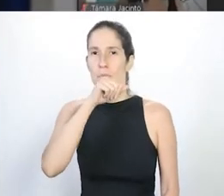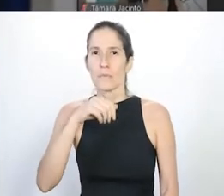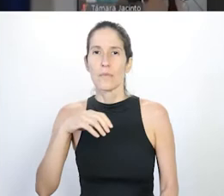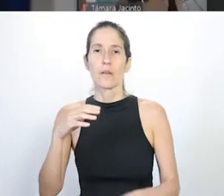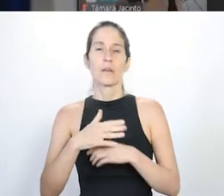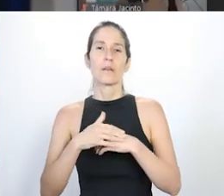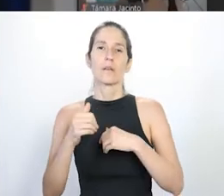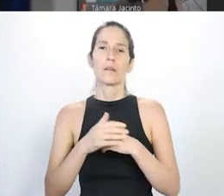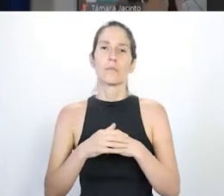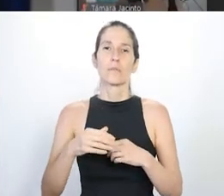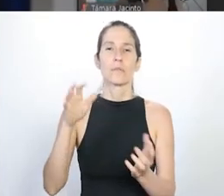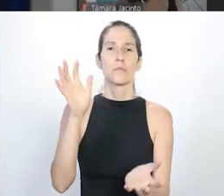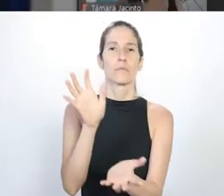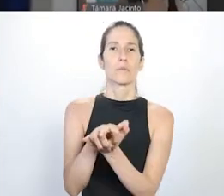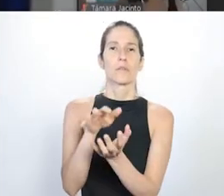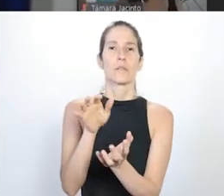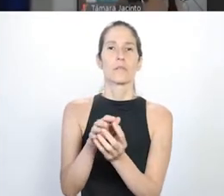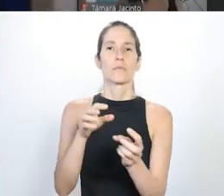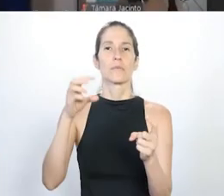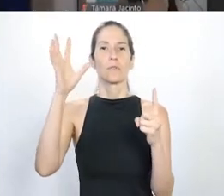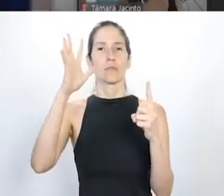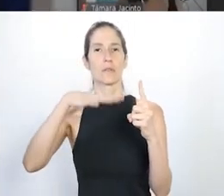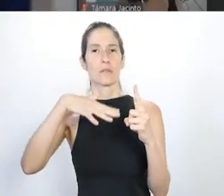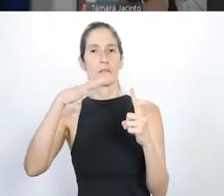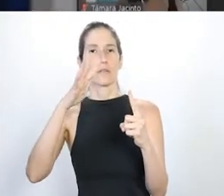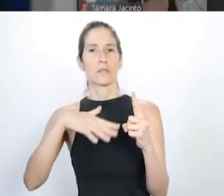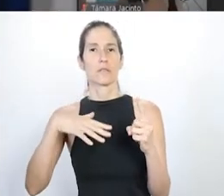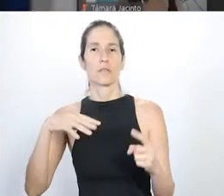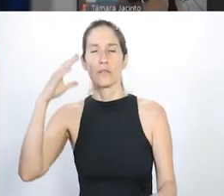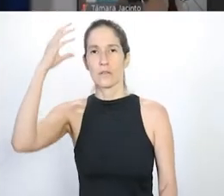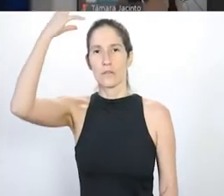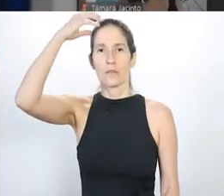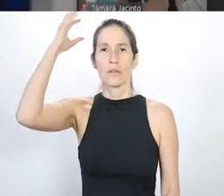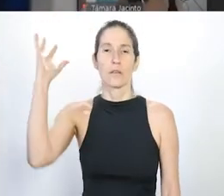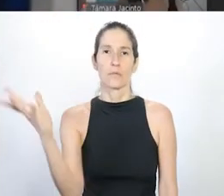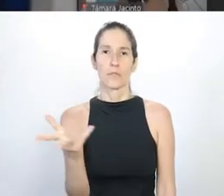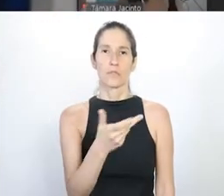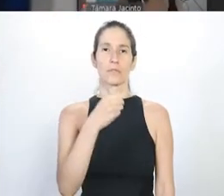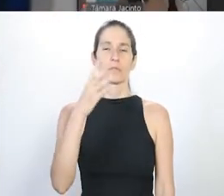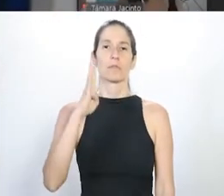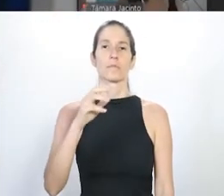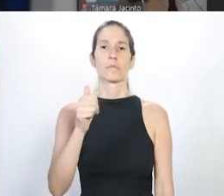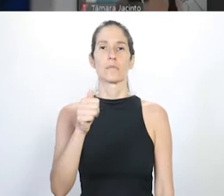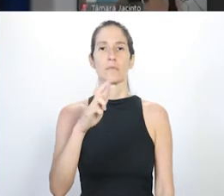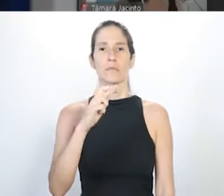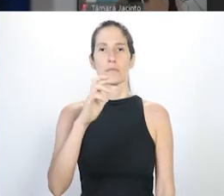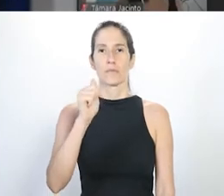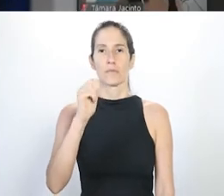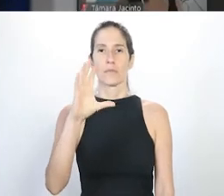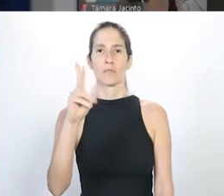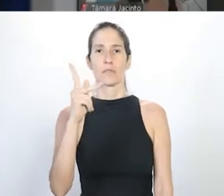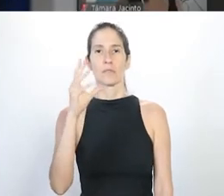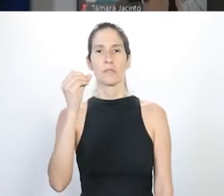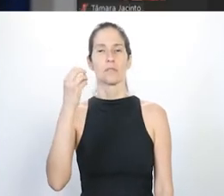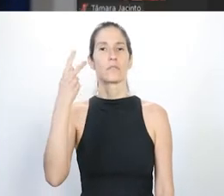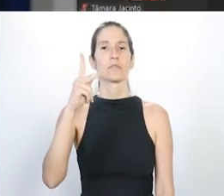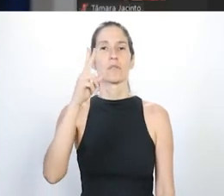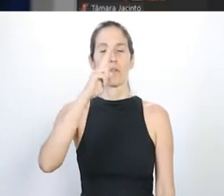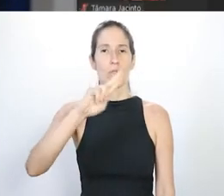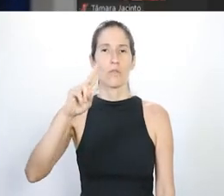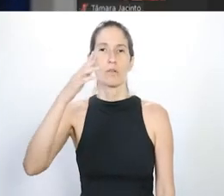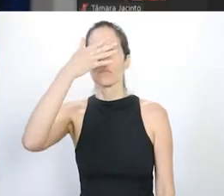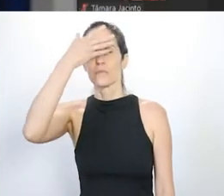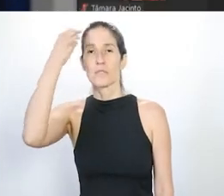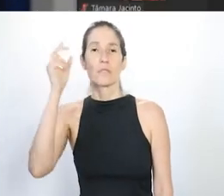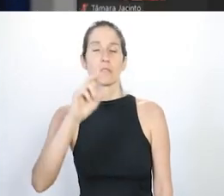seu nome vão sempre lembrar. Relembrar Baracho, relembrar a ciranda, o pai da ciranda. Não existe